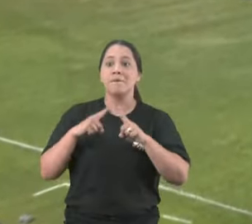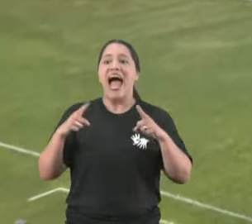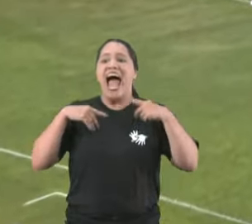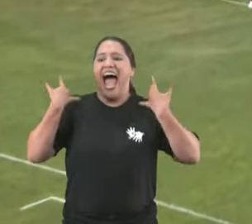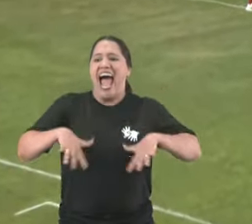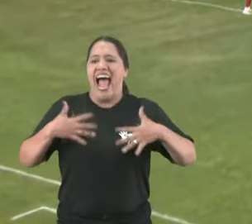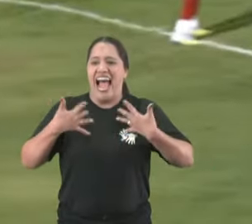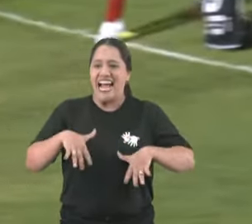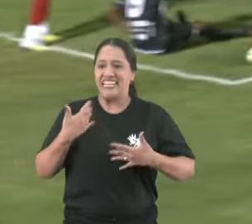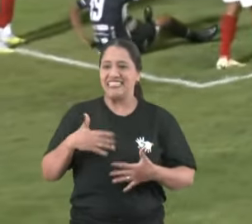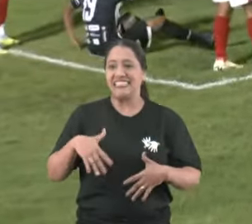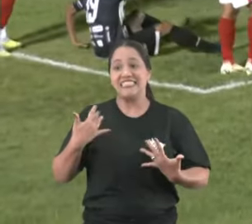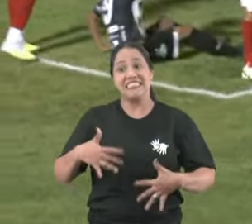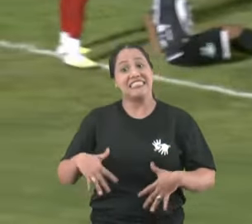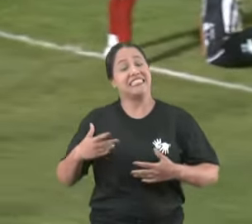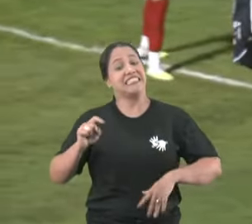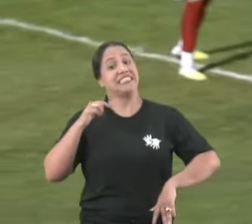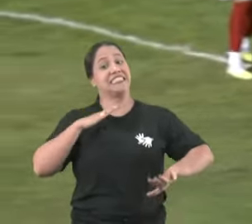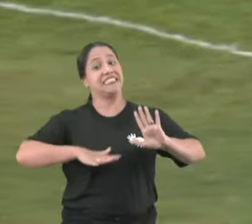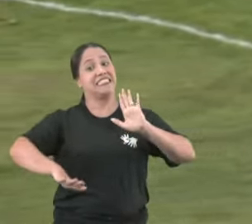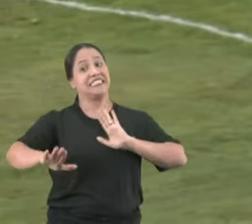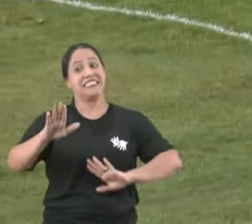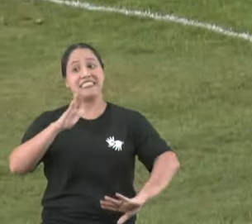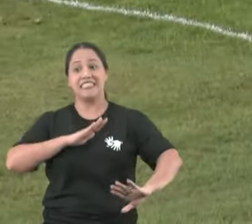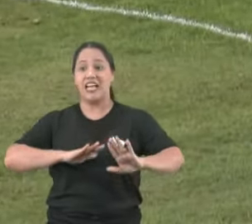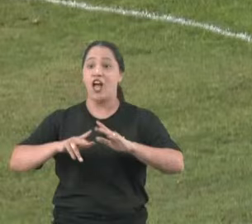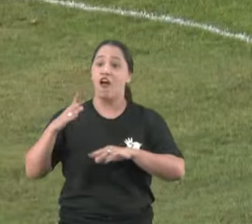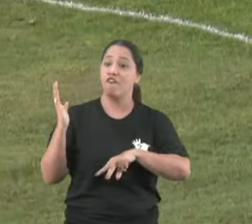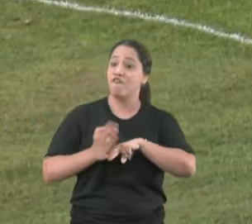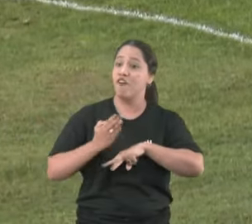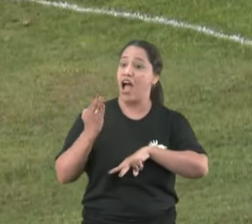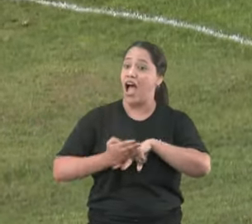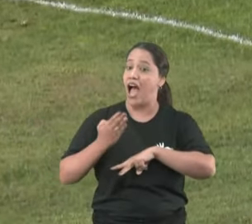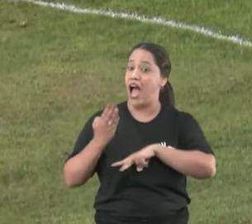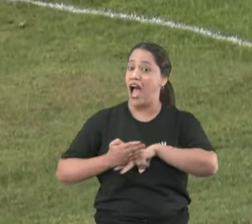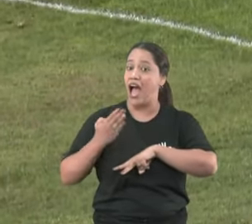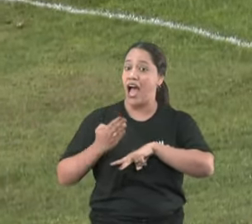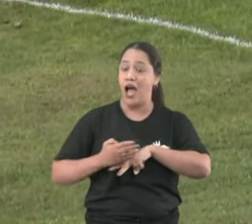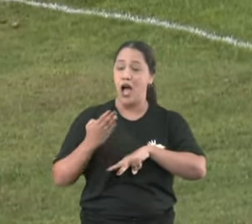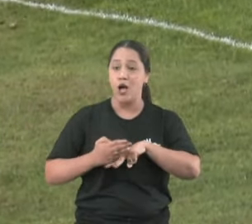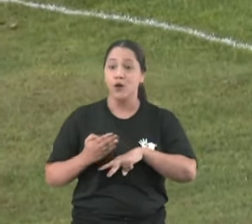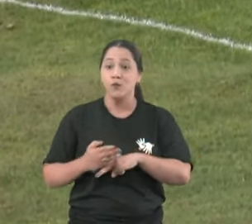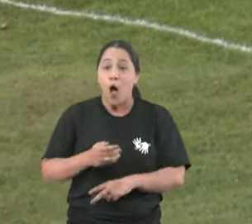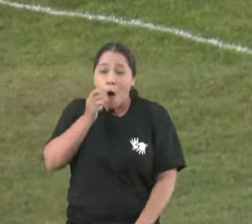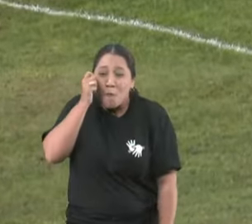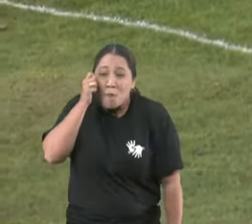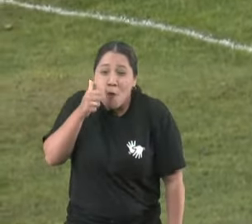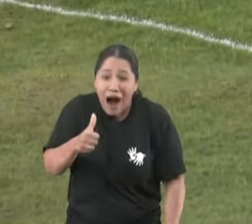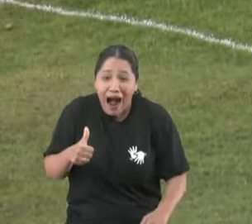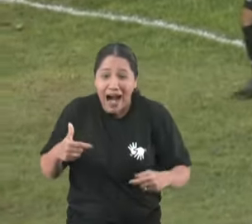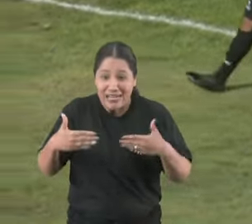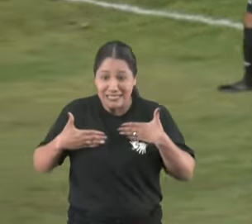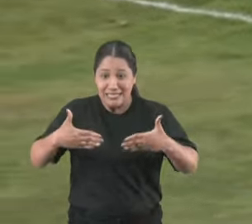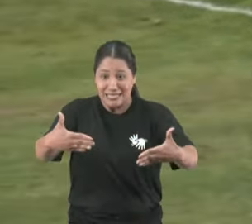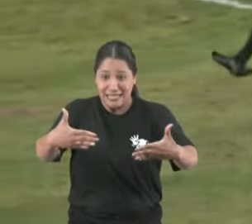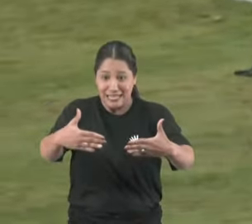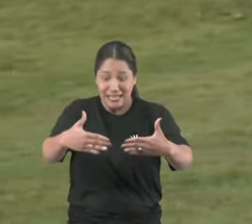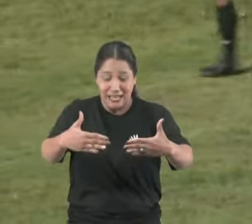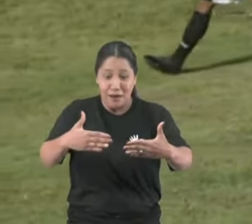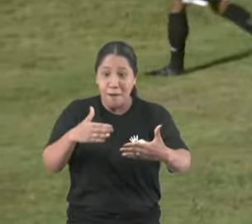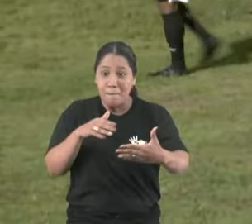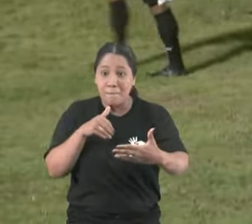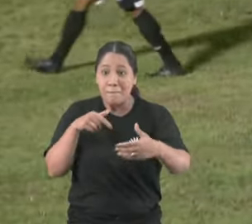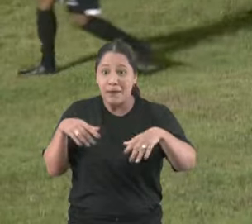na saída. E o Simon faz falta a um passo da grande área em cima do